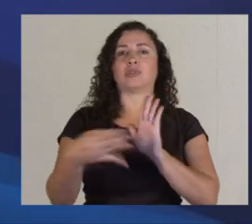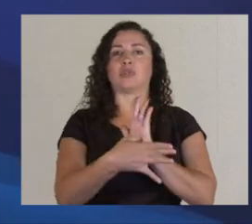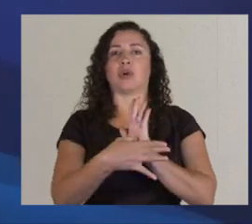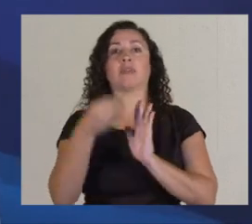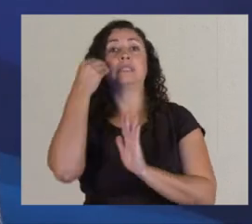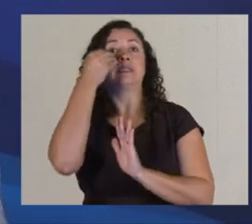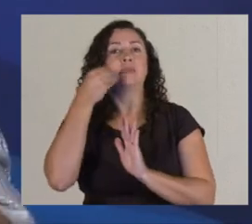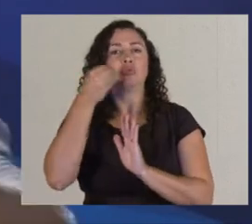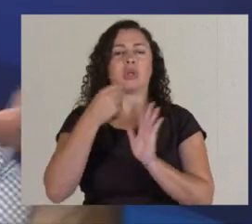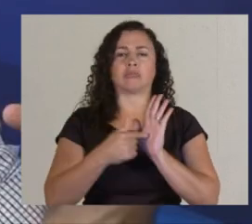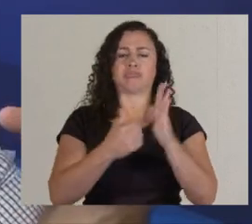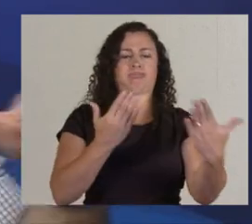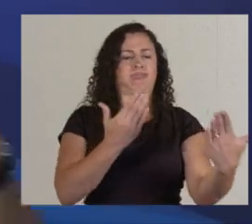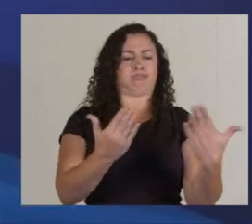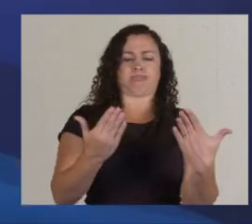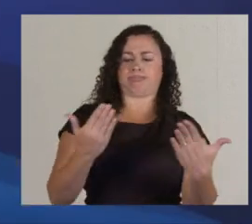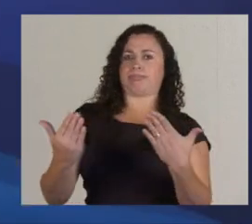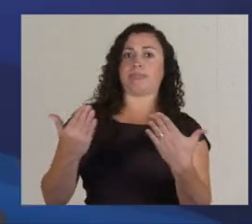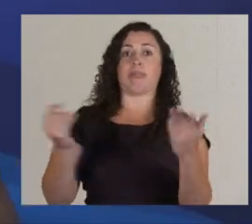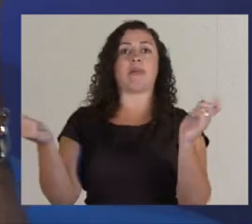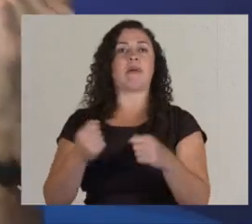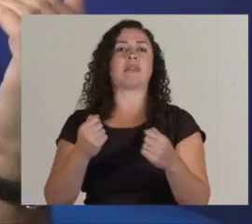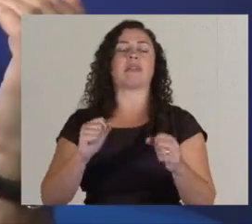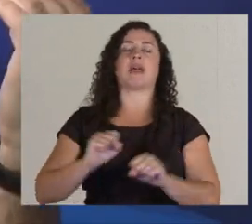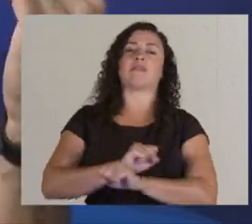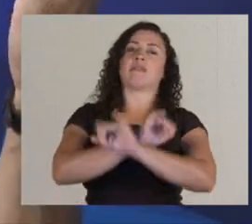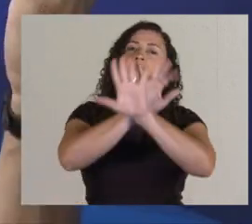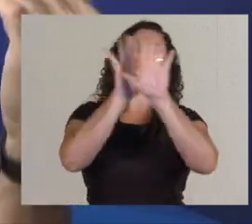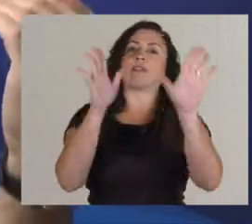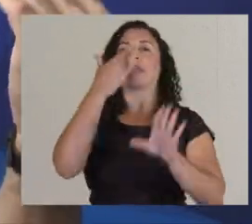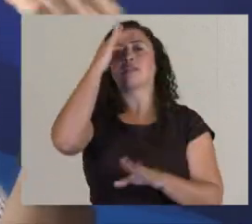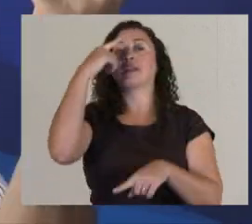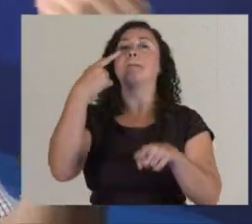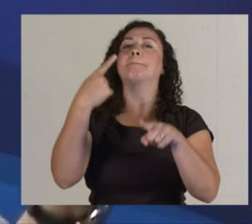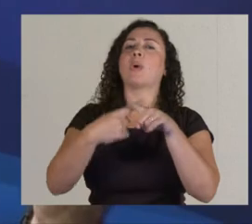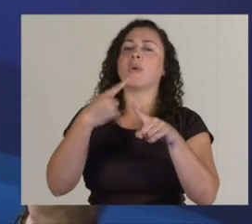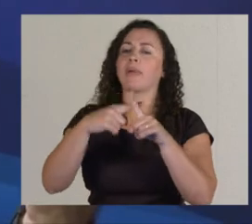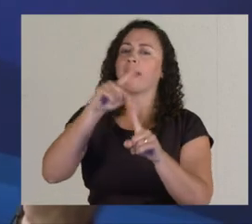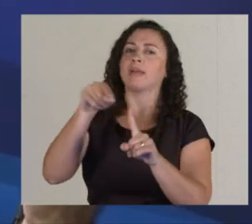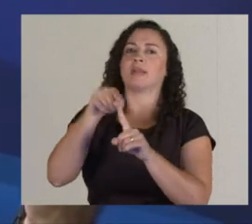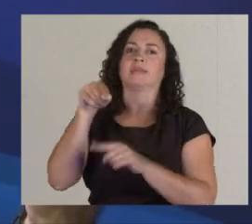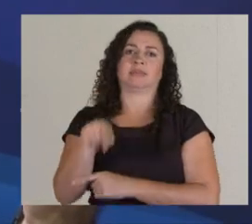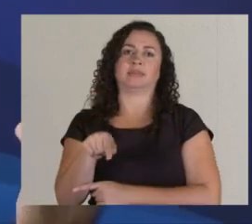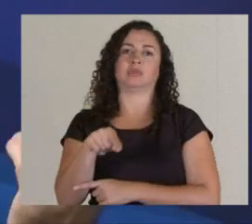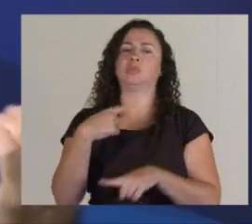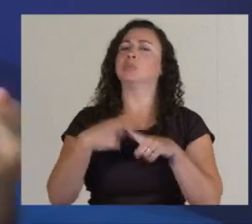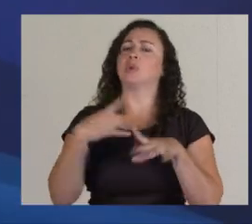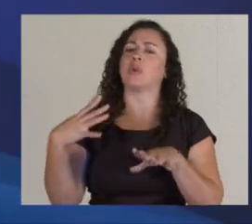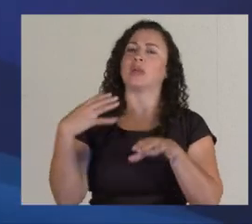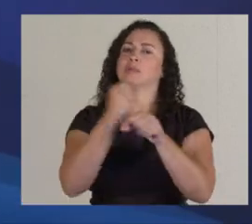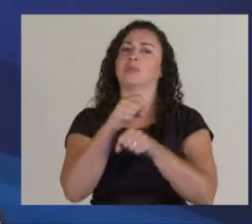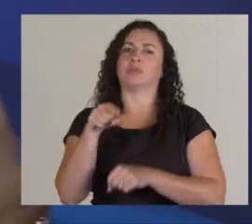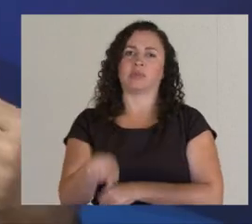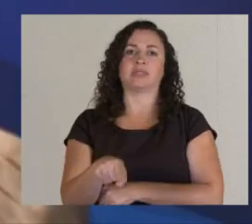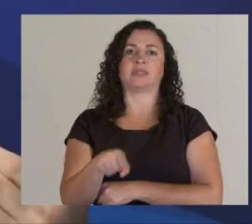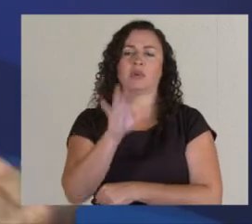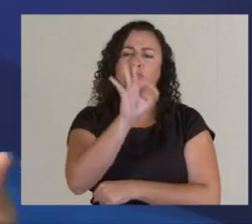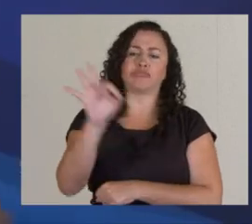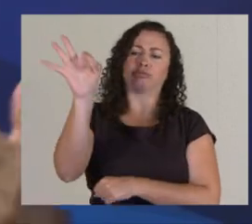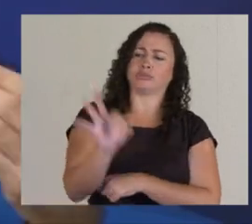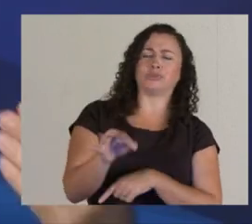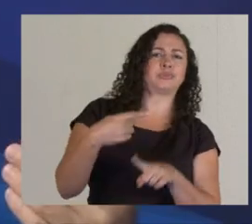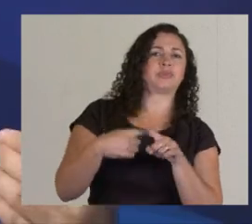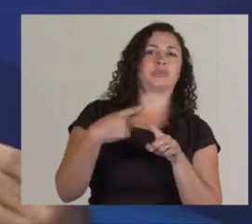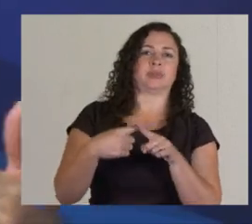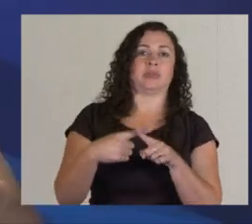propondo. Simulado. Daí, então, você vai ter clareza de que por que chegamos àquele número. Né? Ou seja, a alteração do